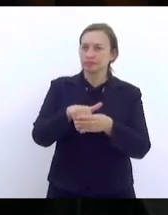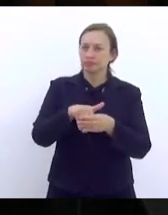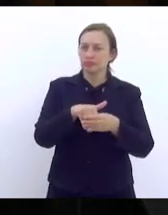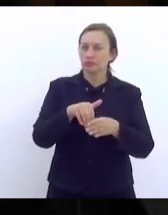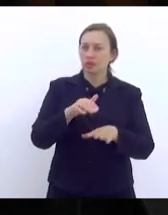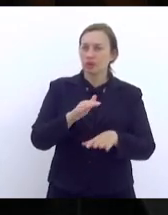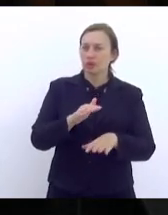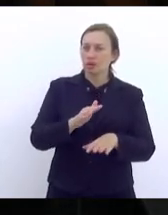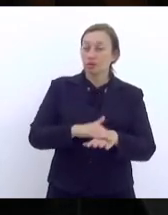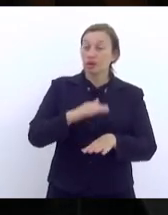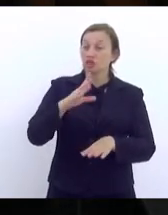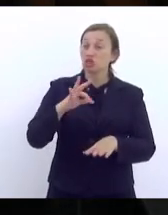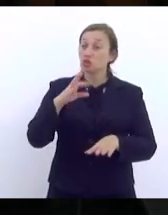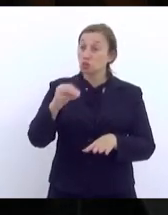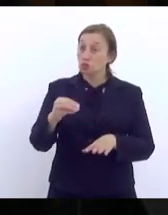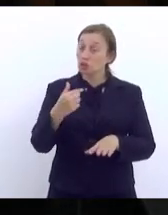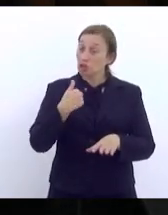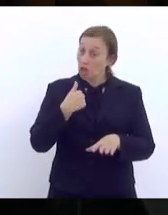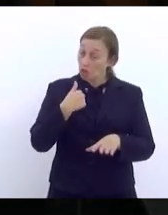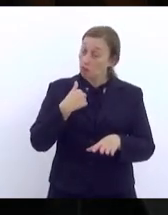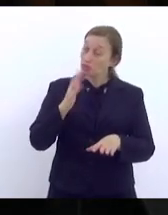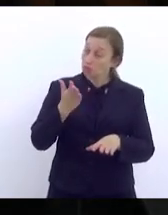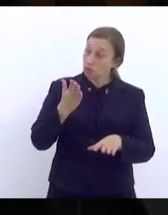que todas que eu participei